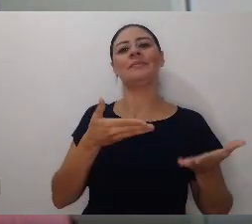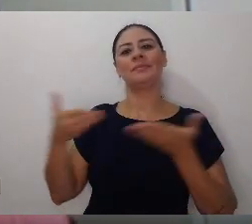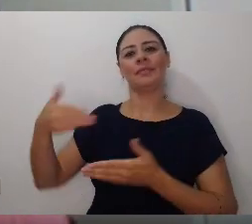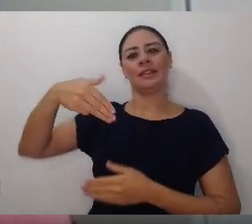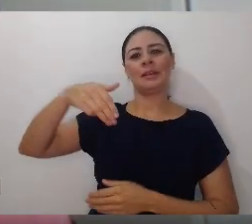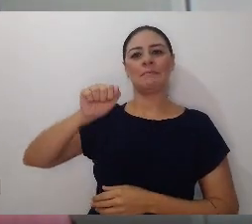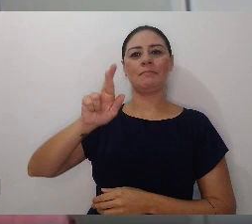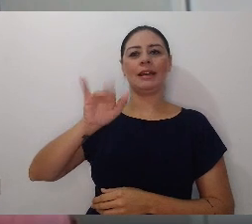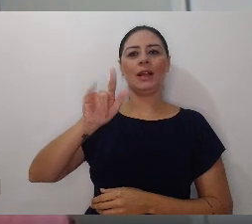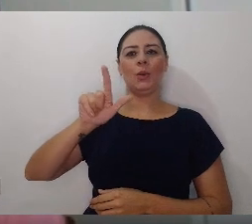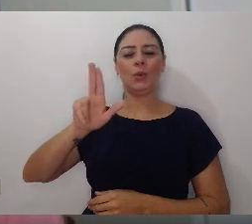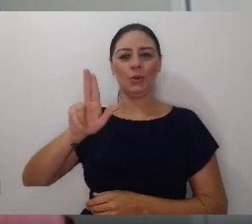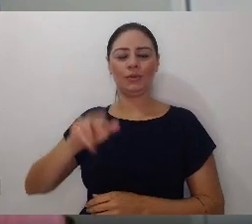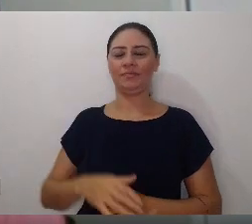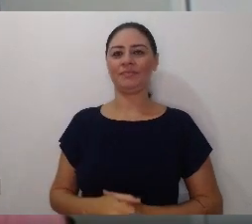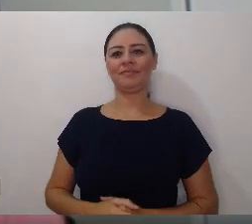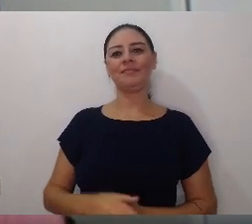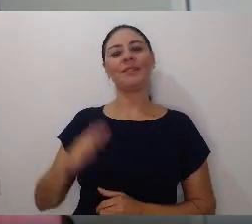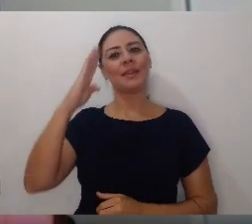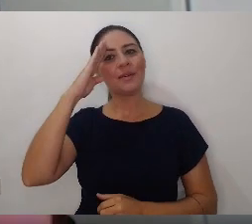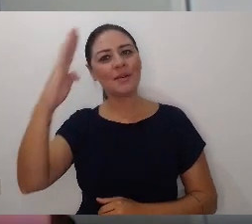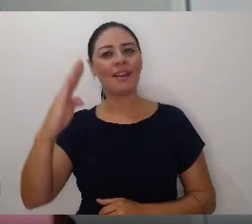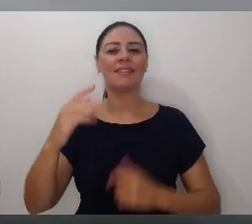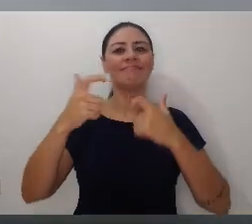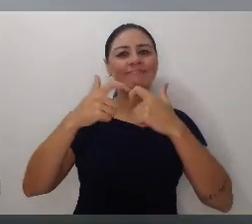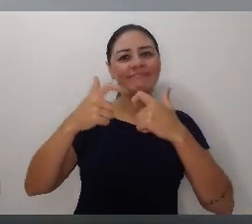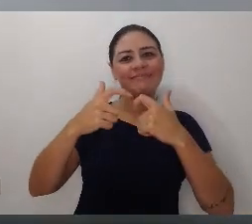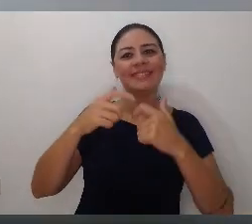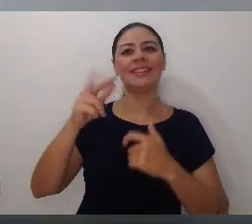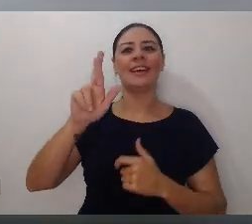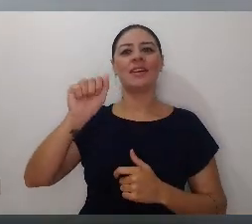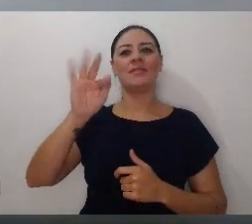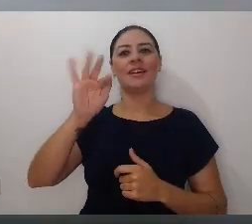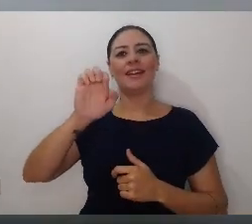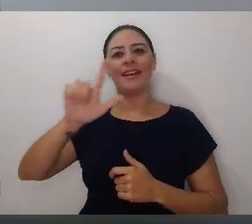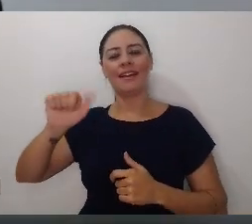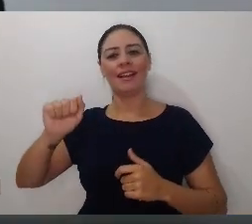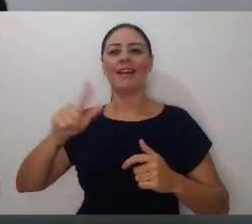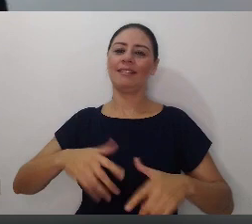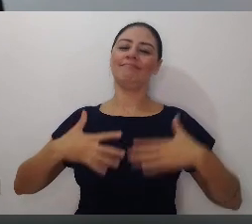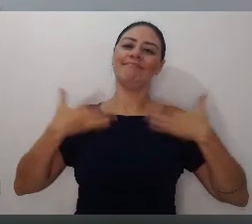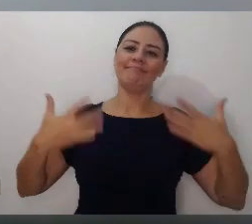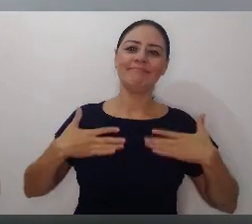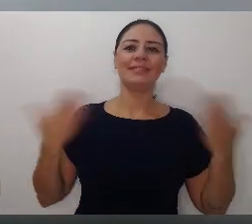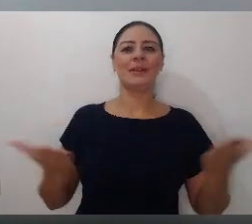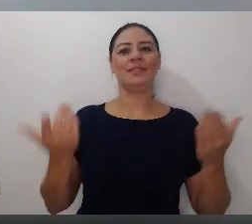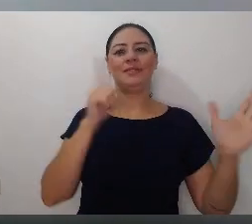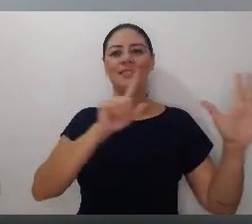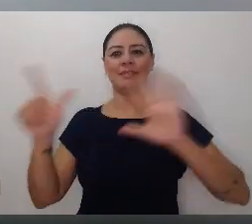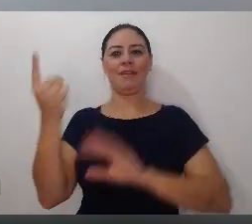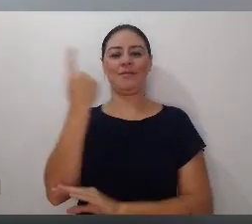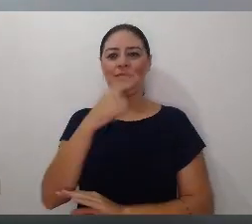a pouquinho. Marilu, com você. Olá, doutora Rafaela, é com uma imensa alegria que estamos aqui